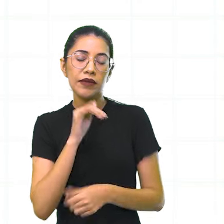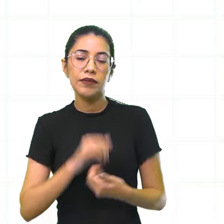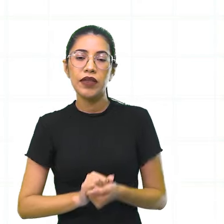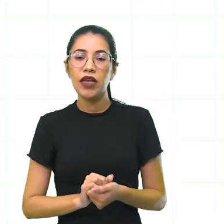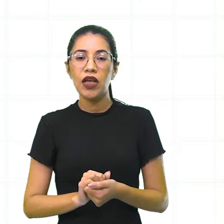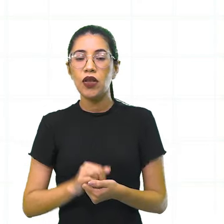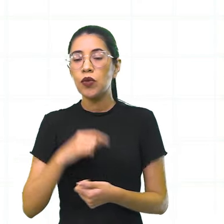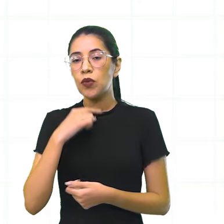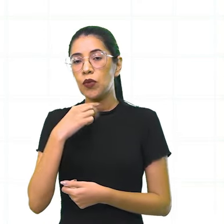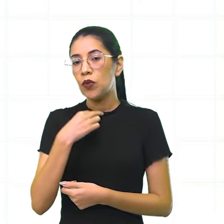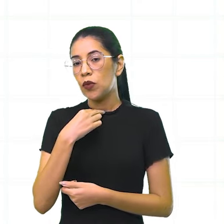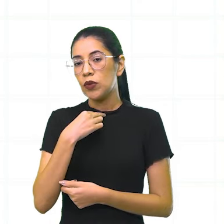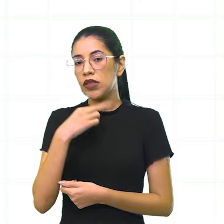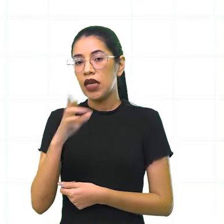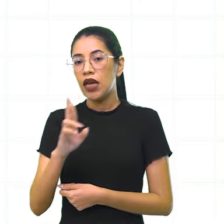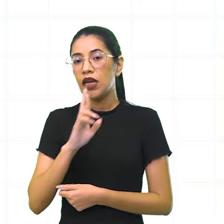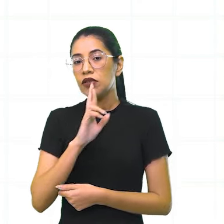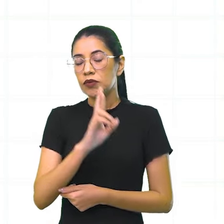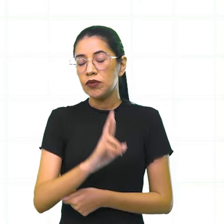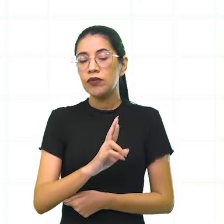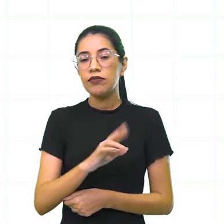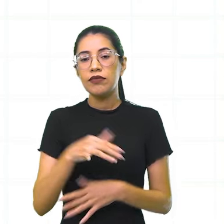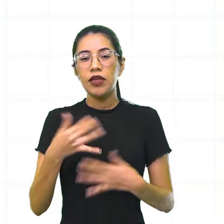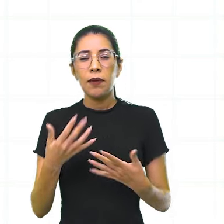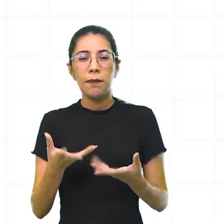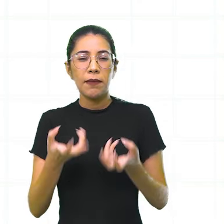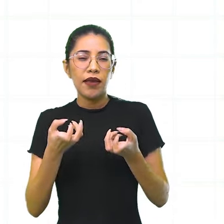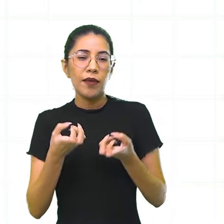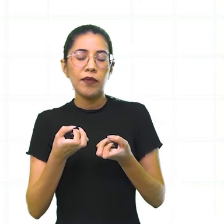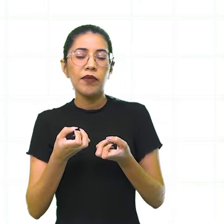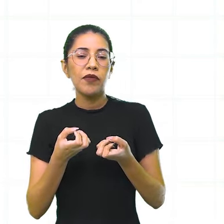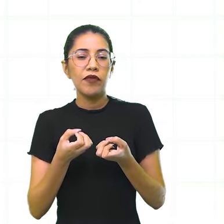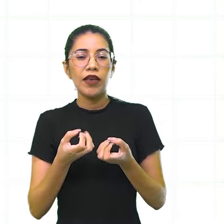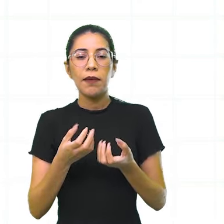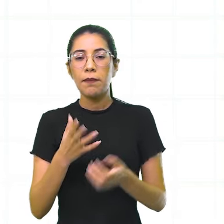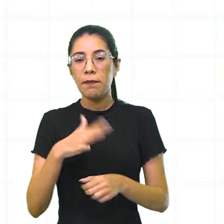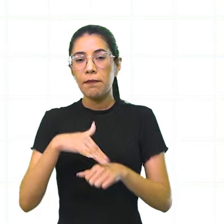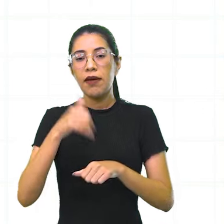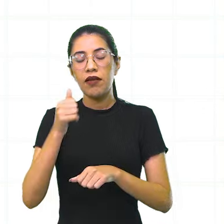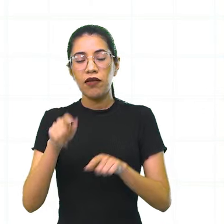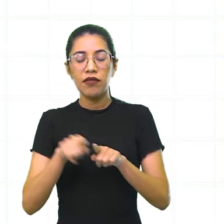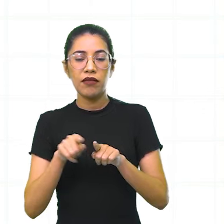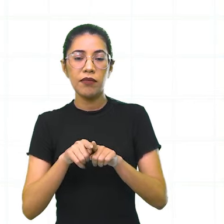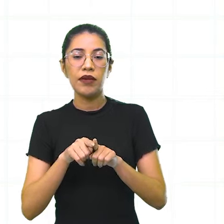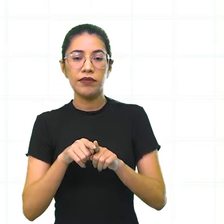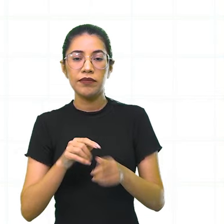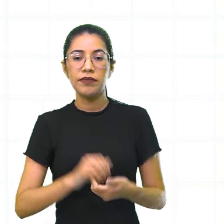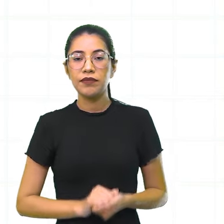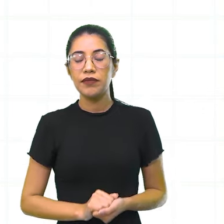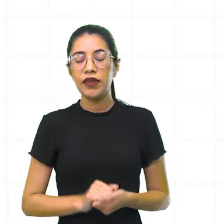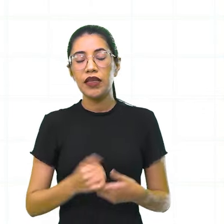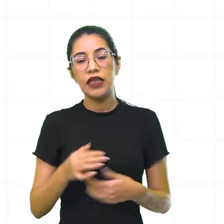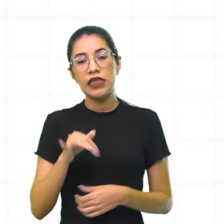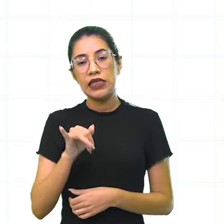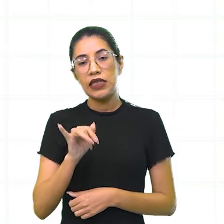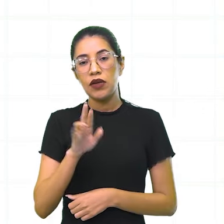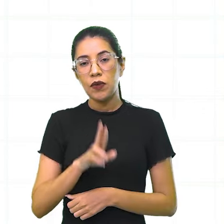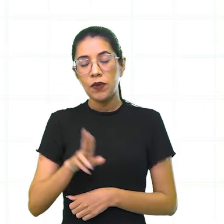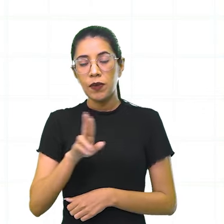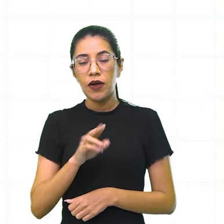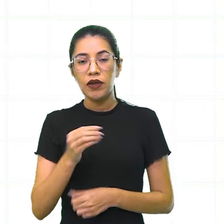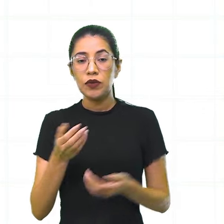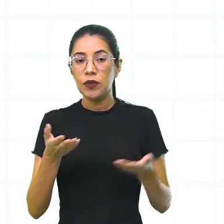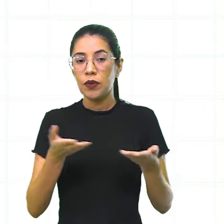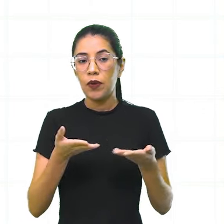podendo responder ao seu chamado. Olha que coisa poética, né? Fica até mais bonito aí no discurso indireto. Ao invés de eu utilizar